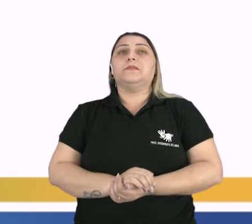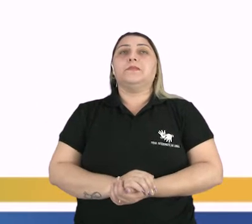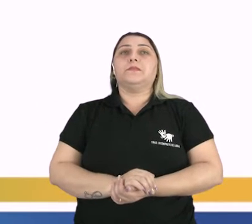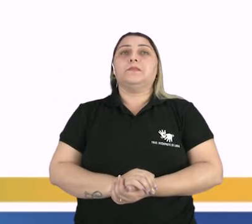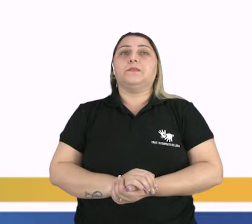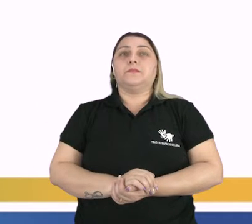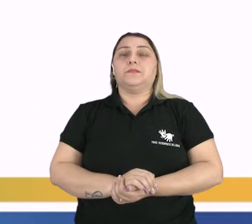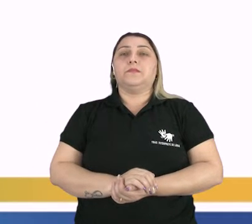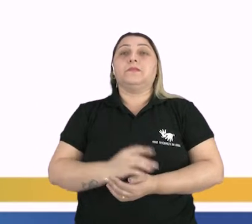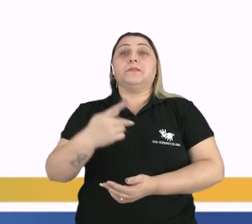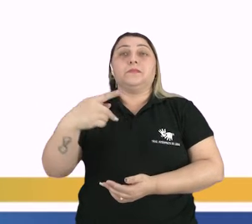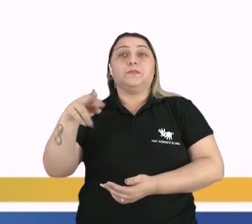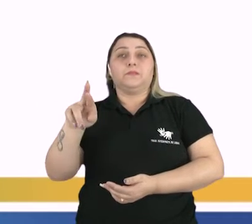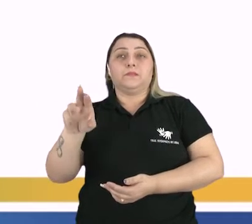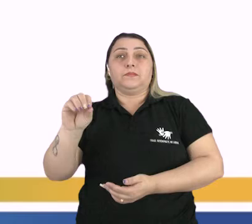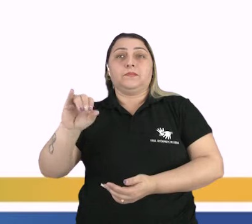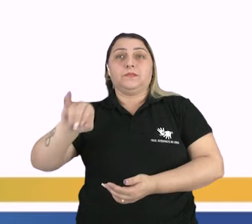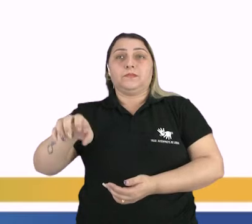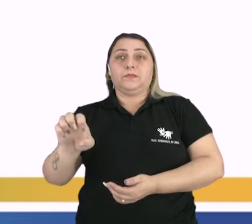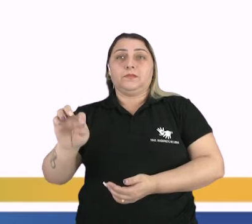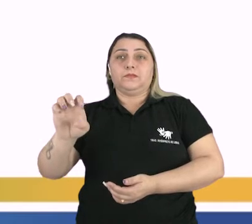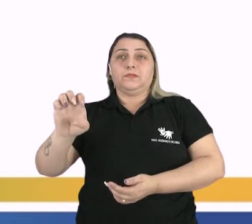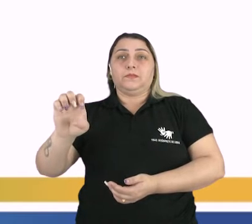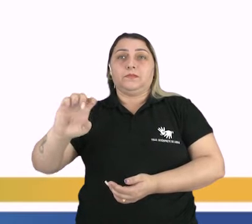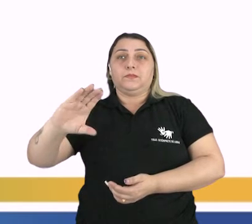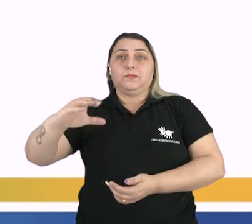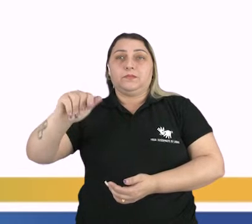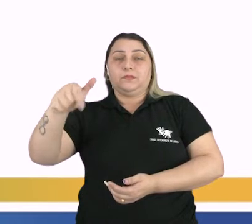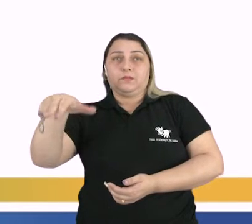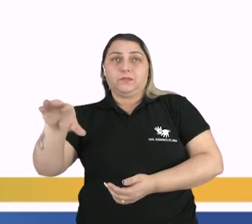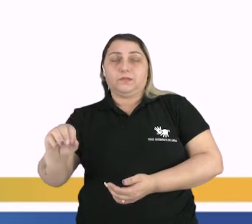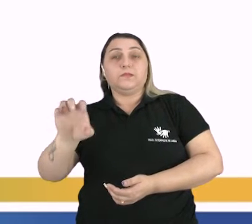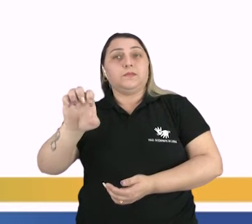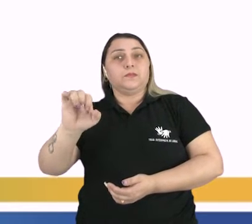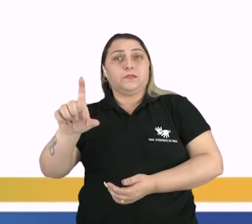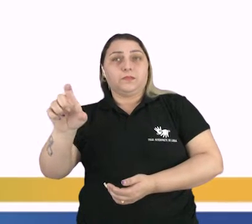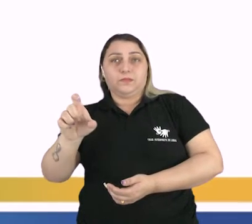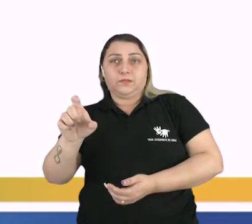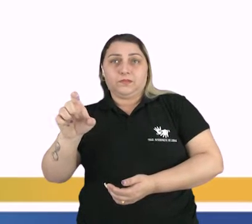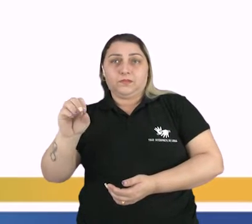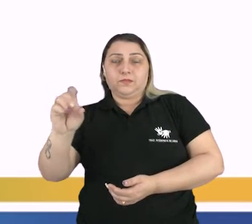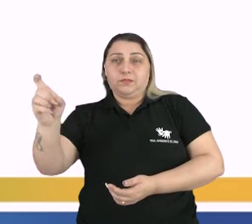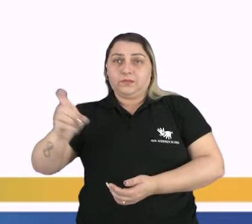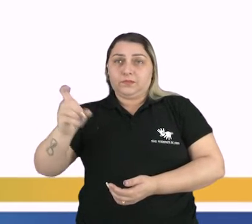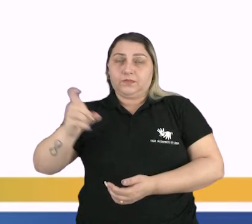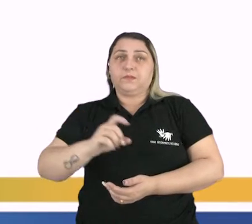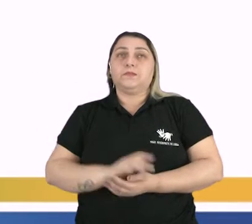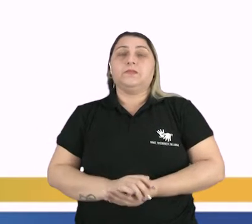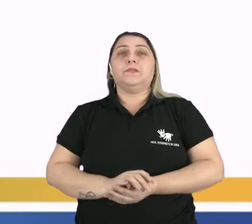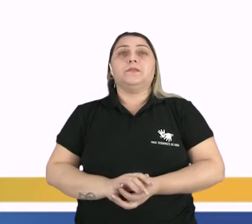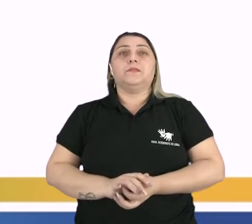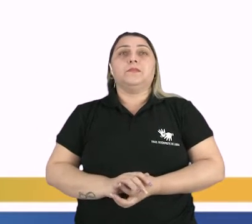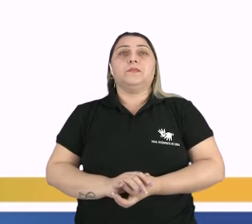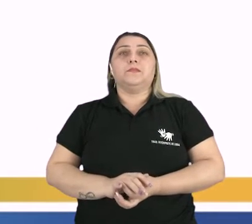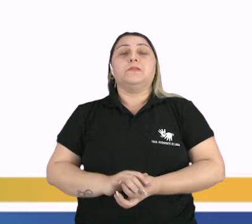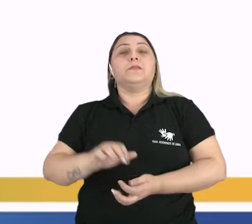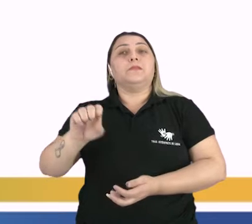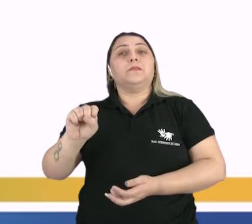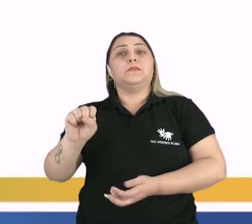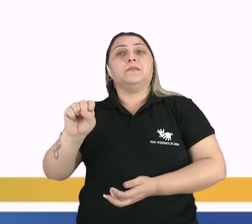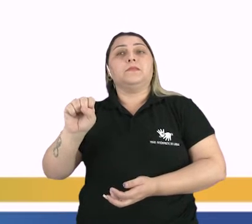a projeção do lado, né, sobre o eixo X é o